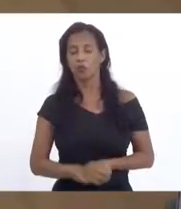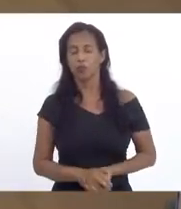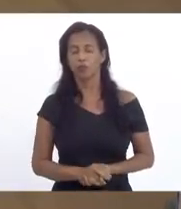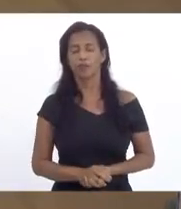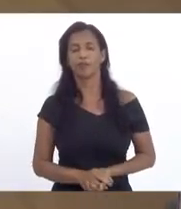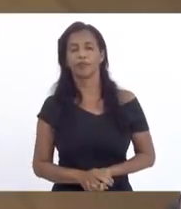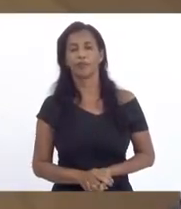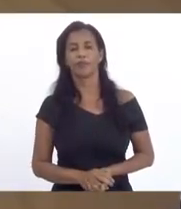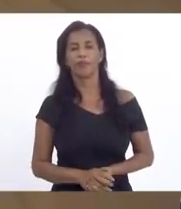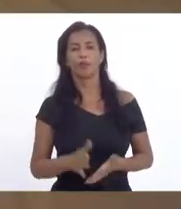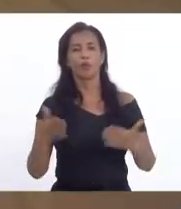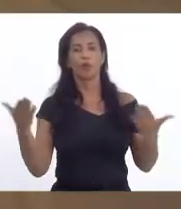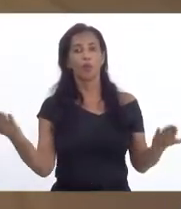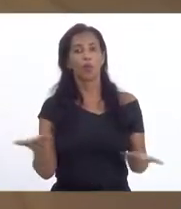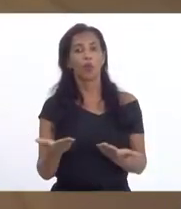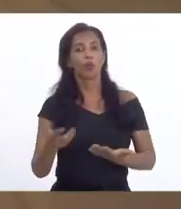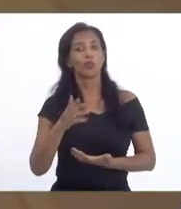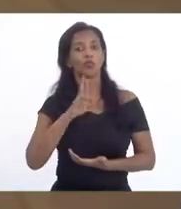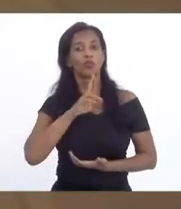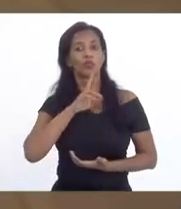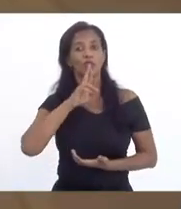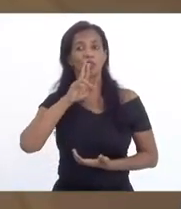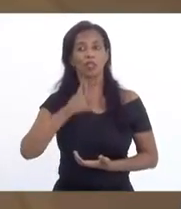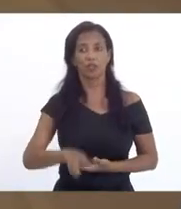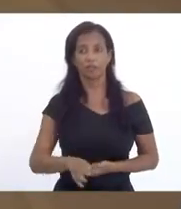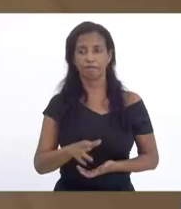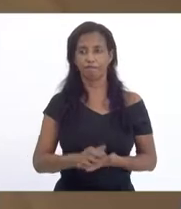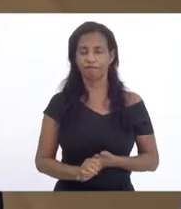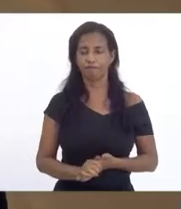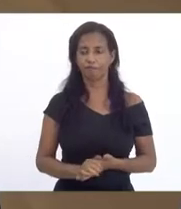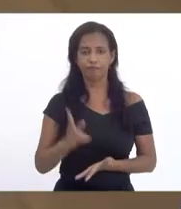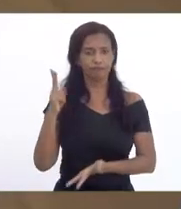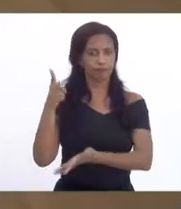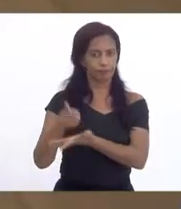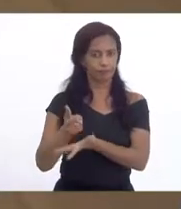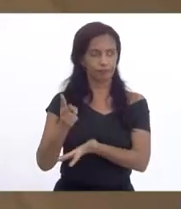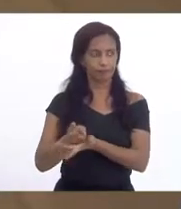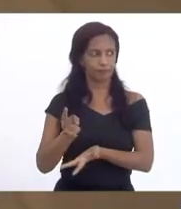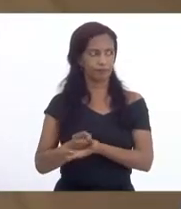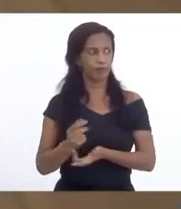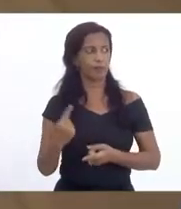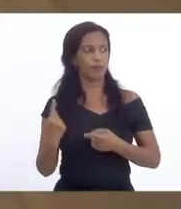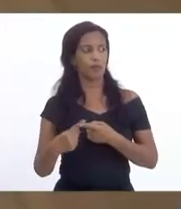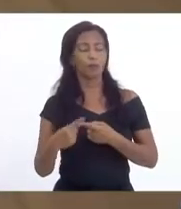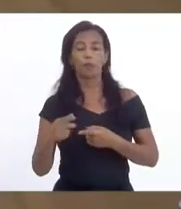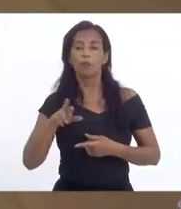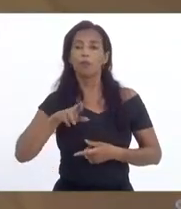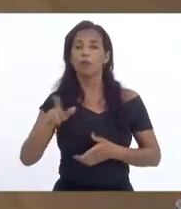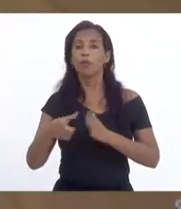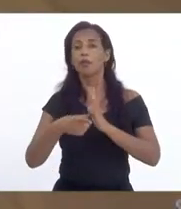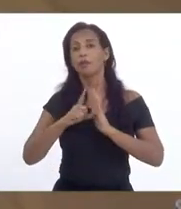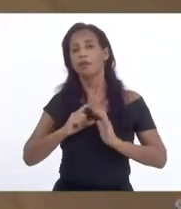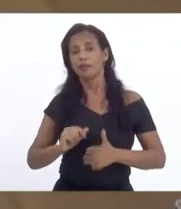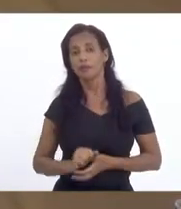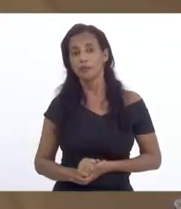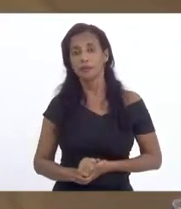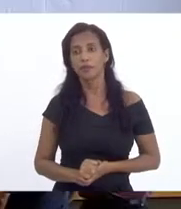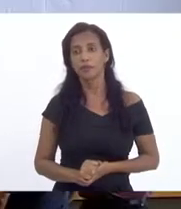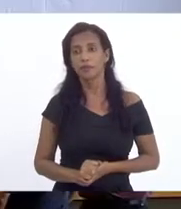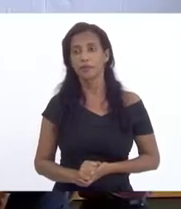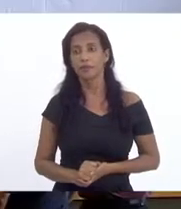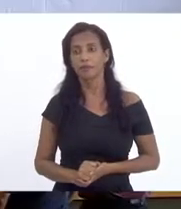Luciano, hoje eu tive que responder e tenho que responder sempre. Por que não antes? Eu